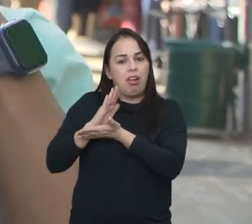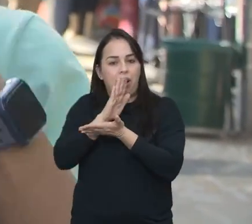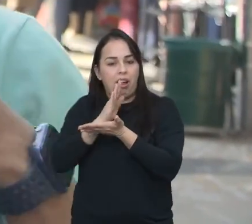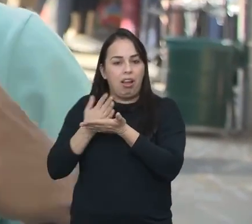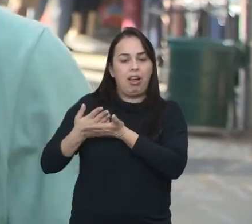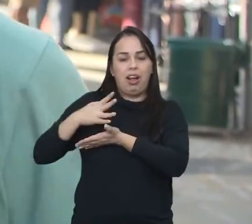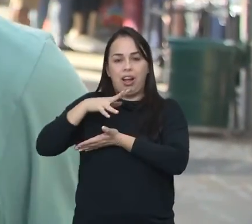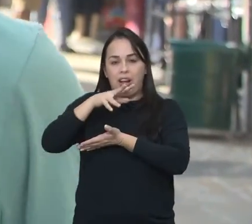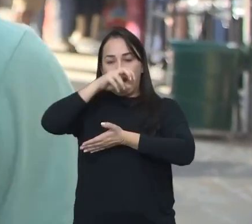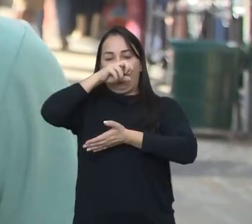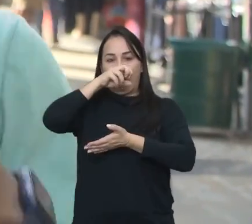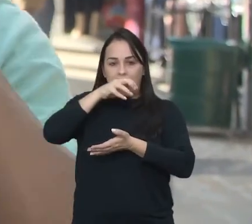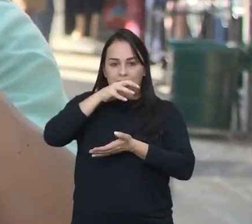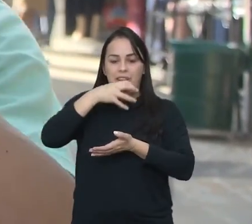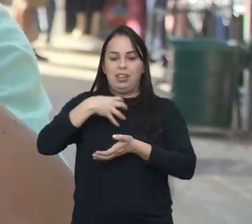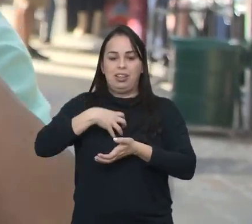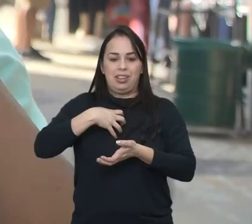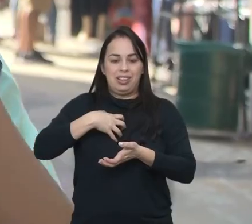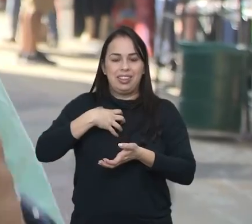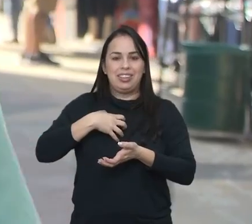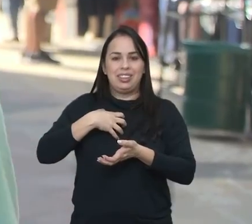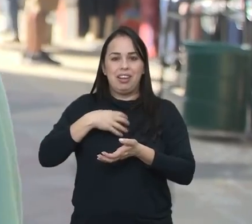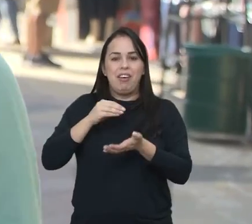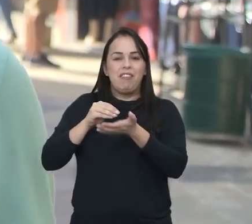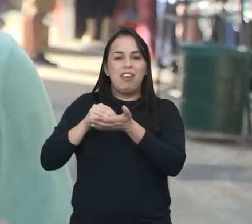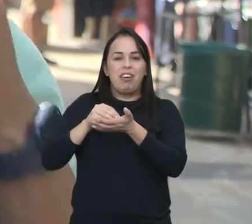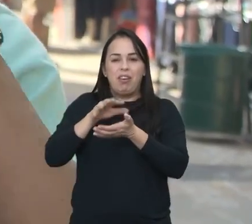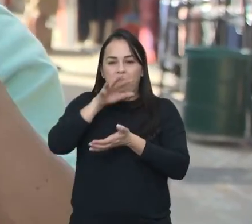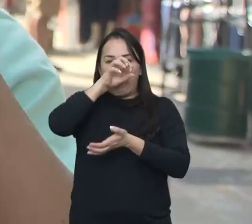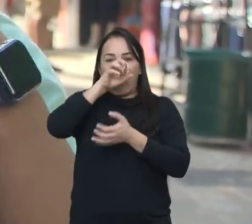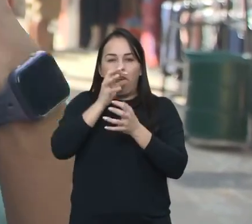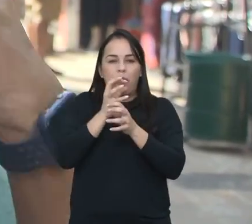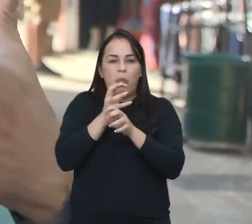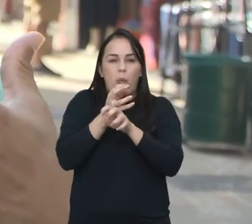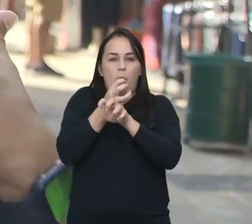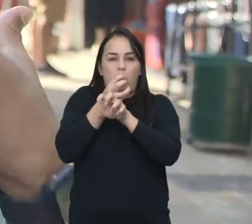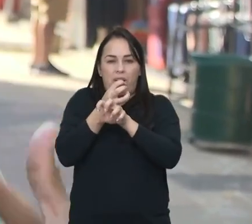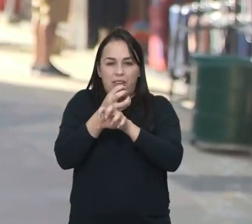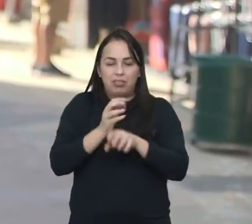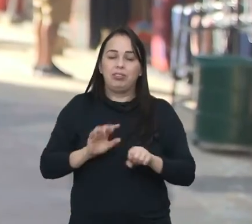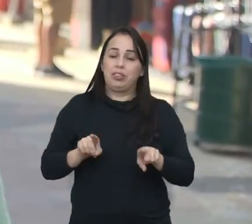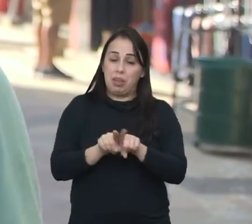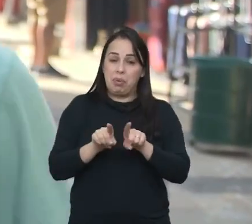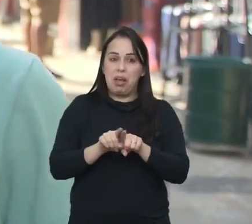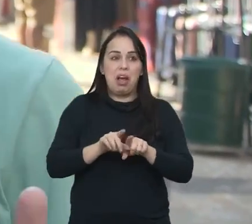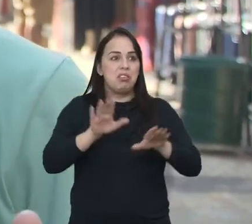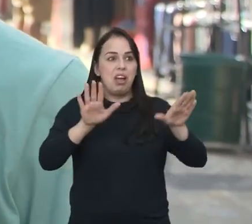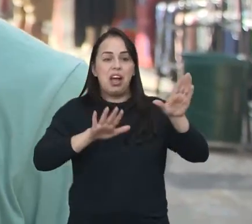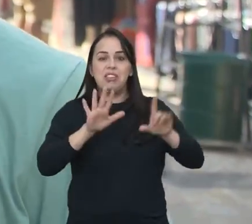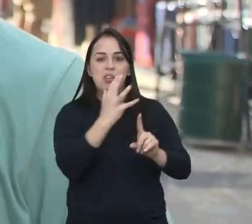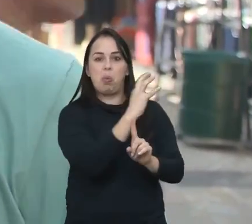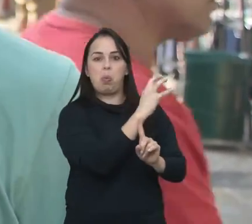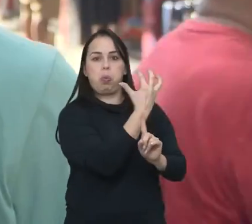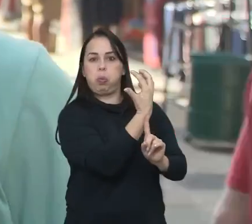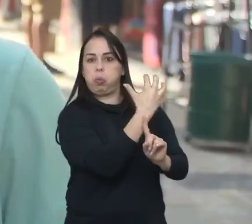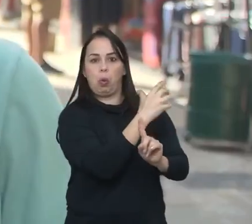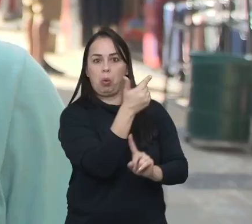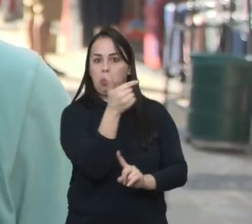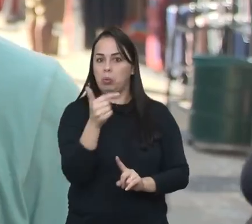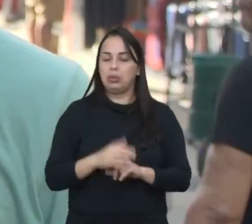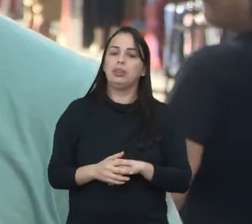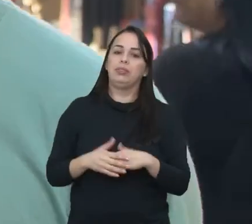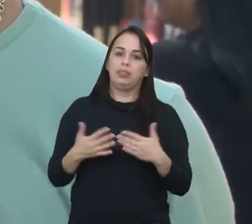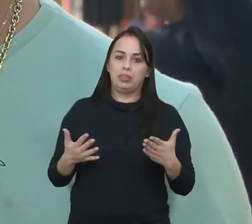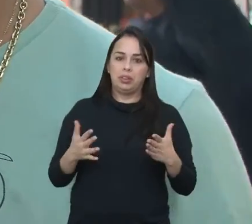a gente às vezes até acorda, sabe, querendo, com o ar seco, né? E olha que não tem ar-condicionado,